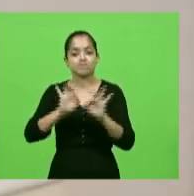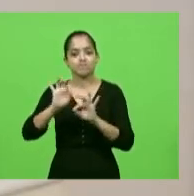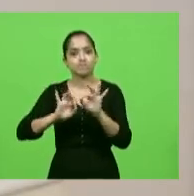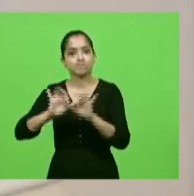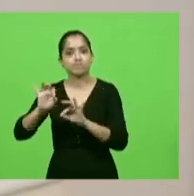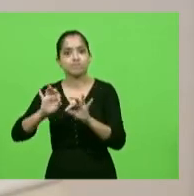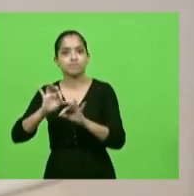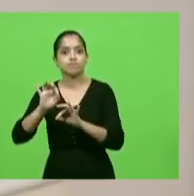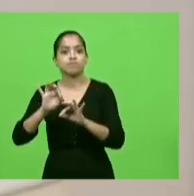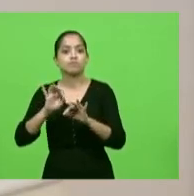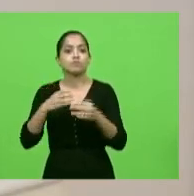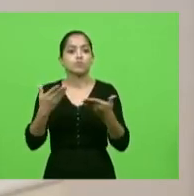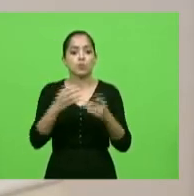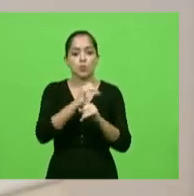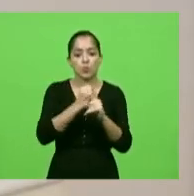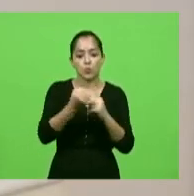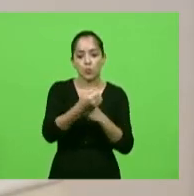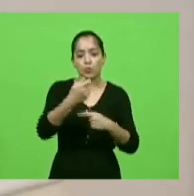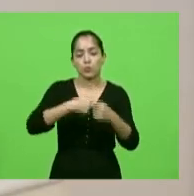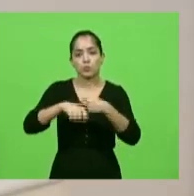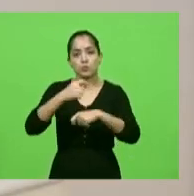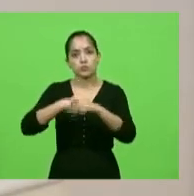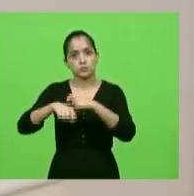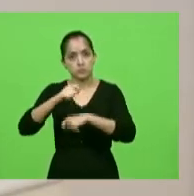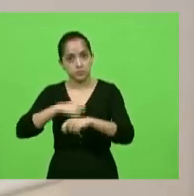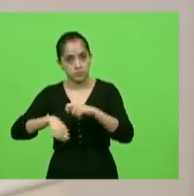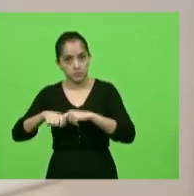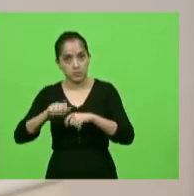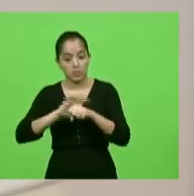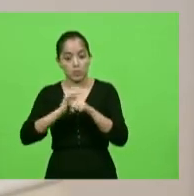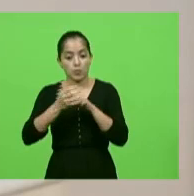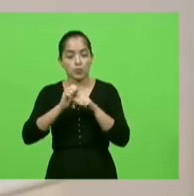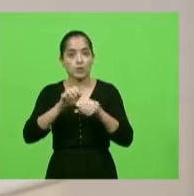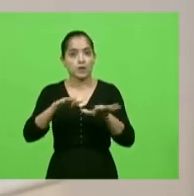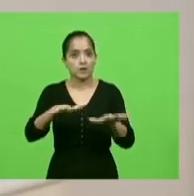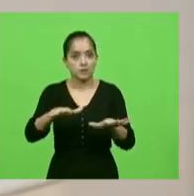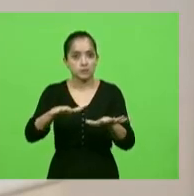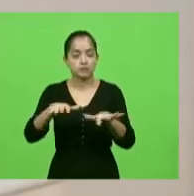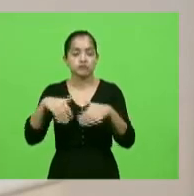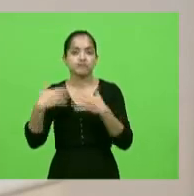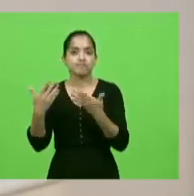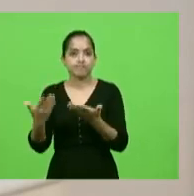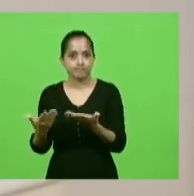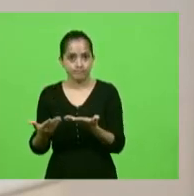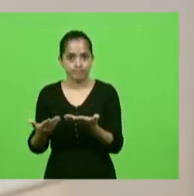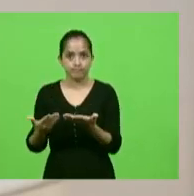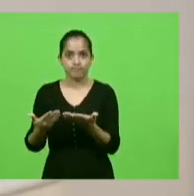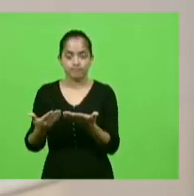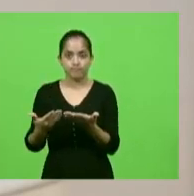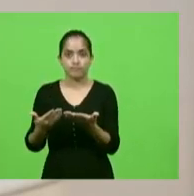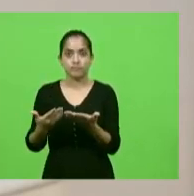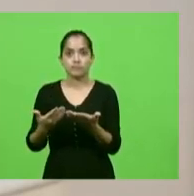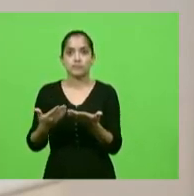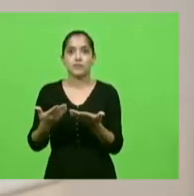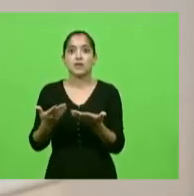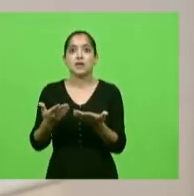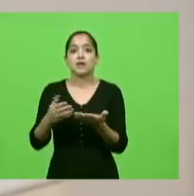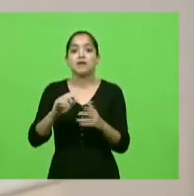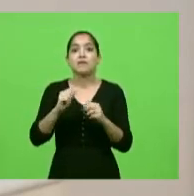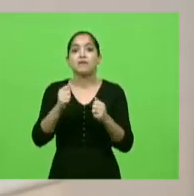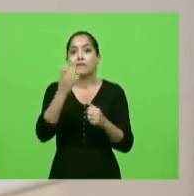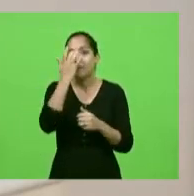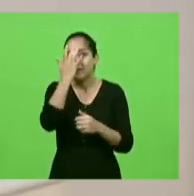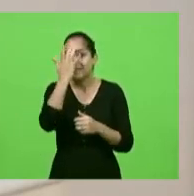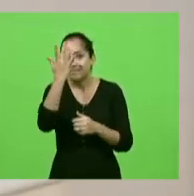impactos sociais e econômicos provocados pela pandemia do coronavírus possuía exatamente o caráter de facilitar a aquisição